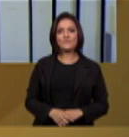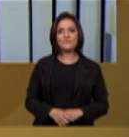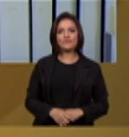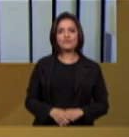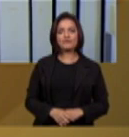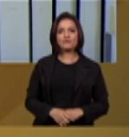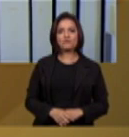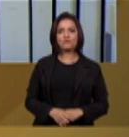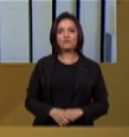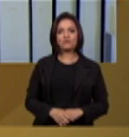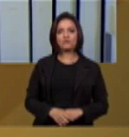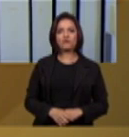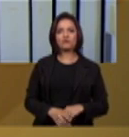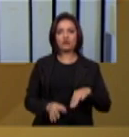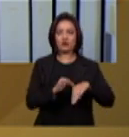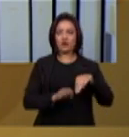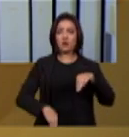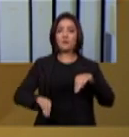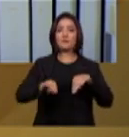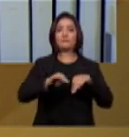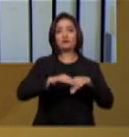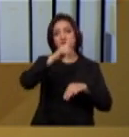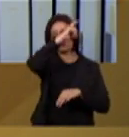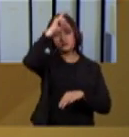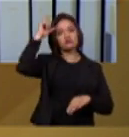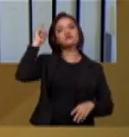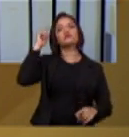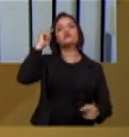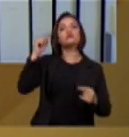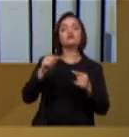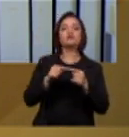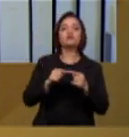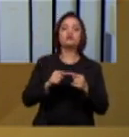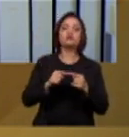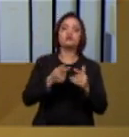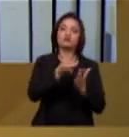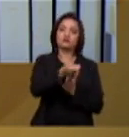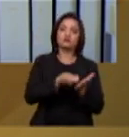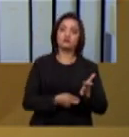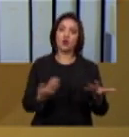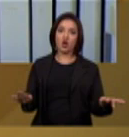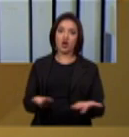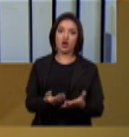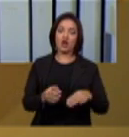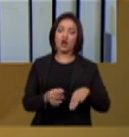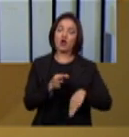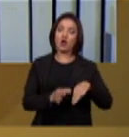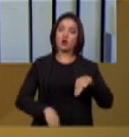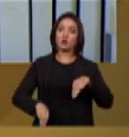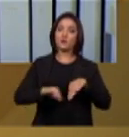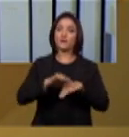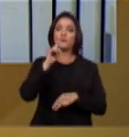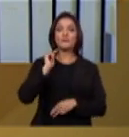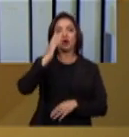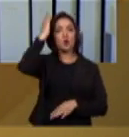Ministro Ricardo Lewandowski acompanha o relator. Passo a palavra, então, ao ministro Marco Aurélio para o seu voto.